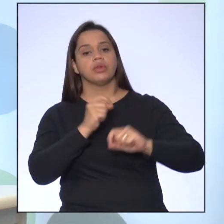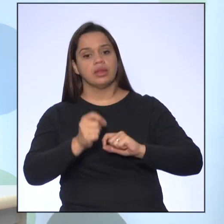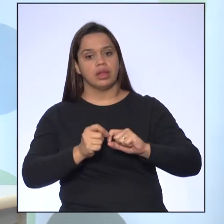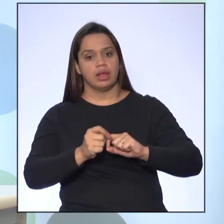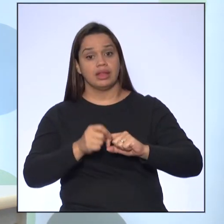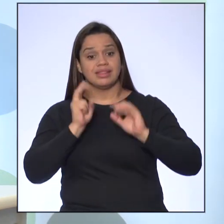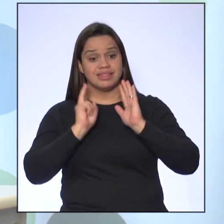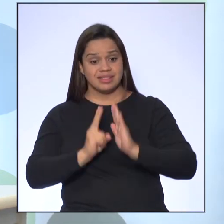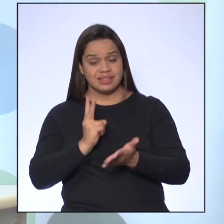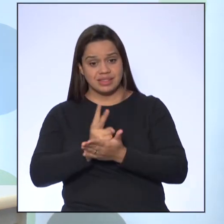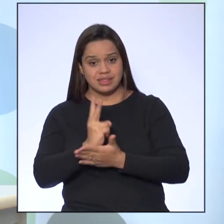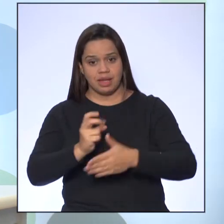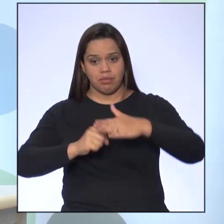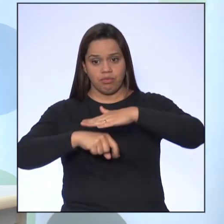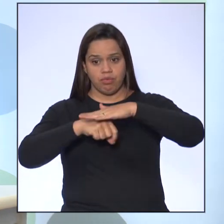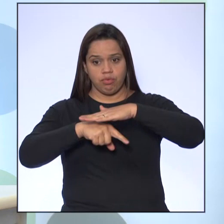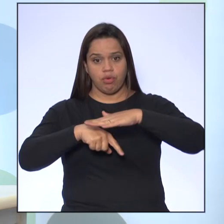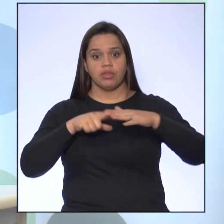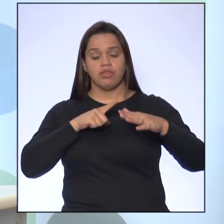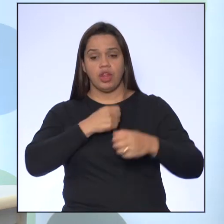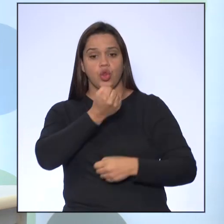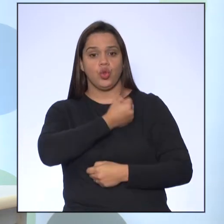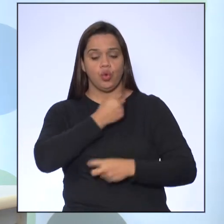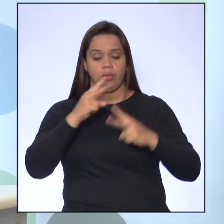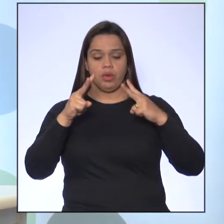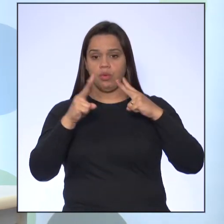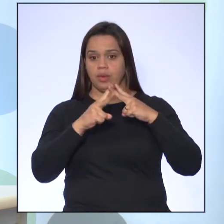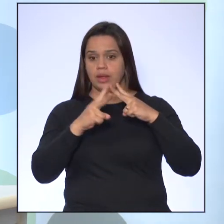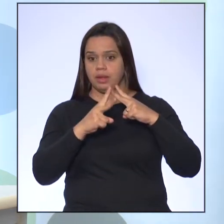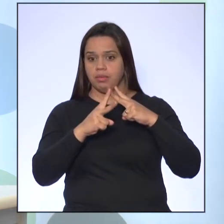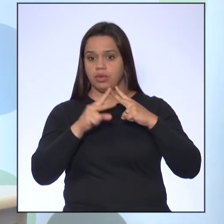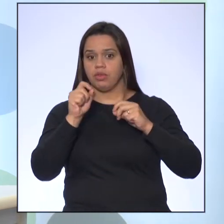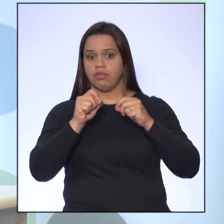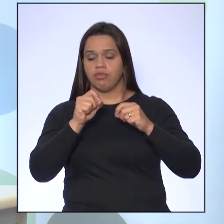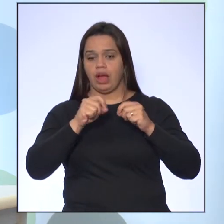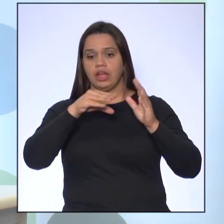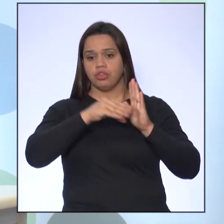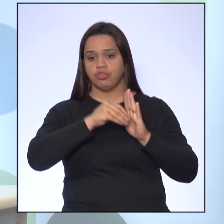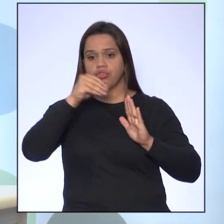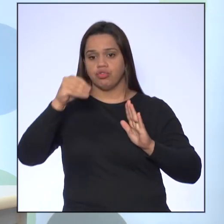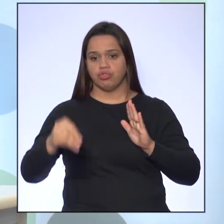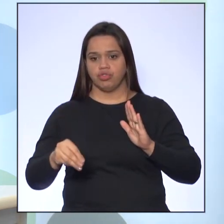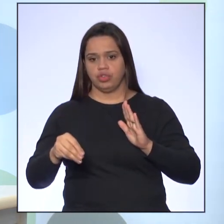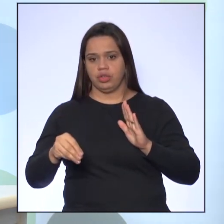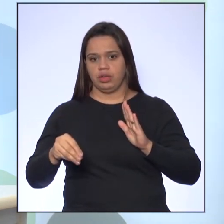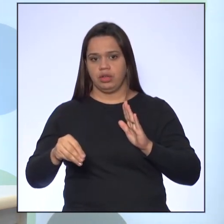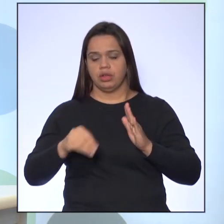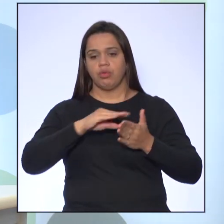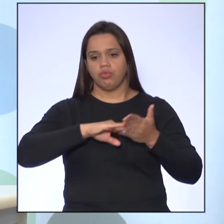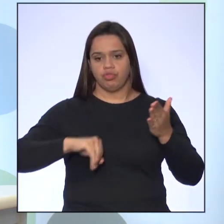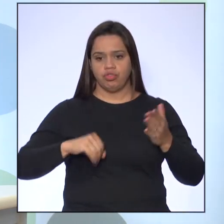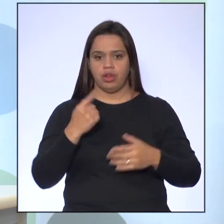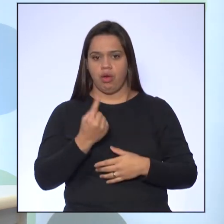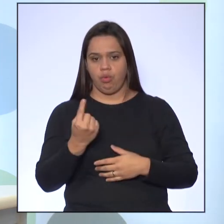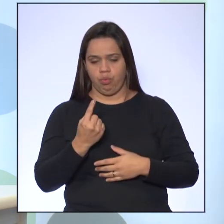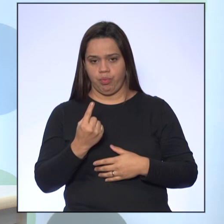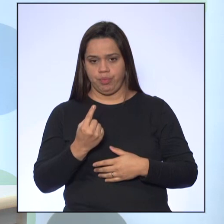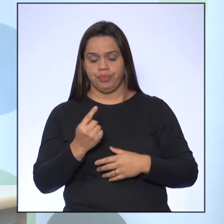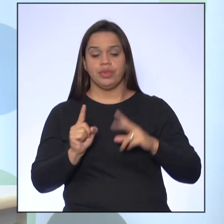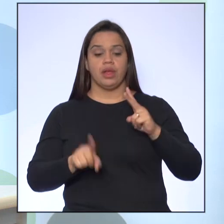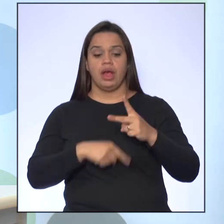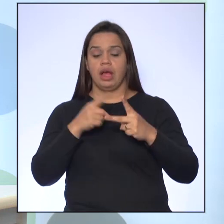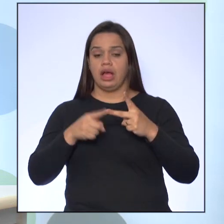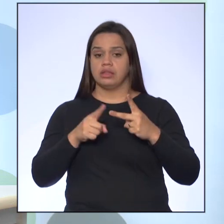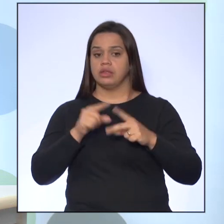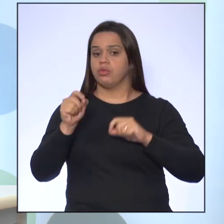então toda vez que tiver um número ímpar, eles vão lá e retiram um. Eles retiram e reservam, né? Na